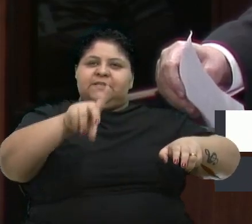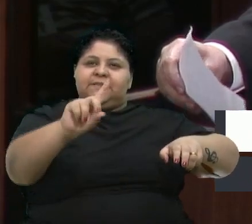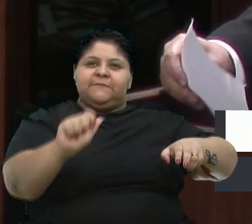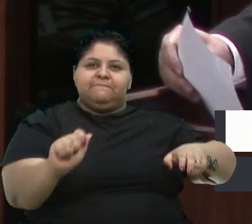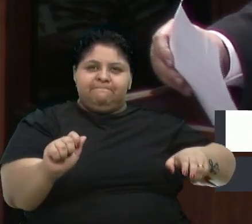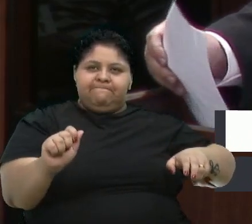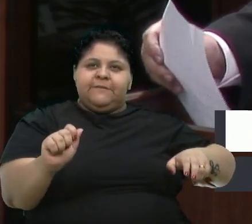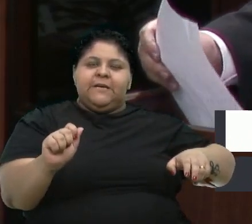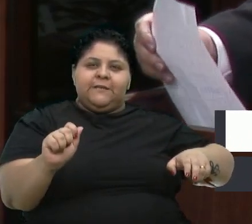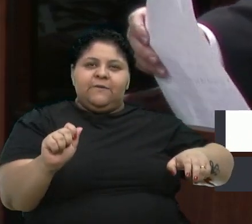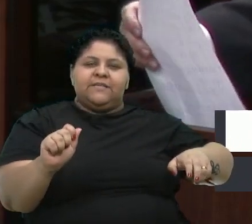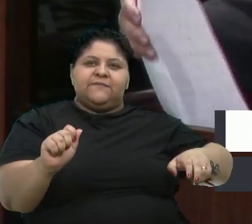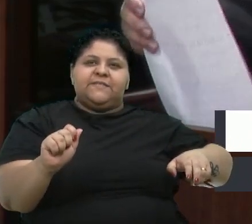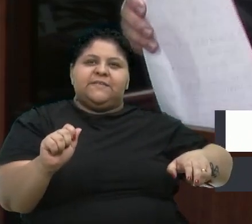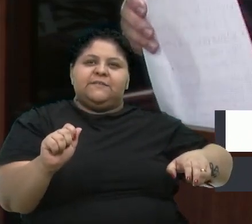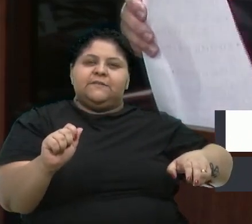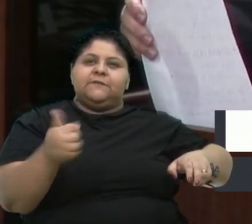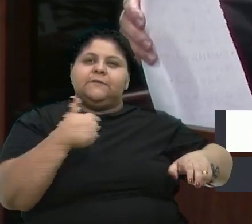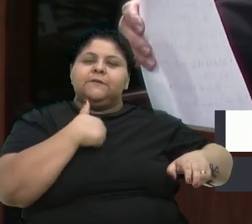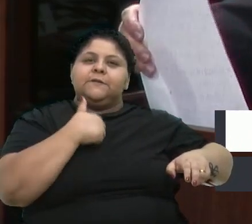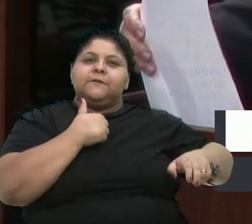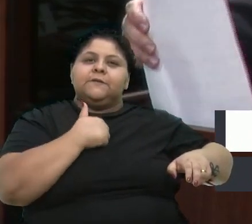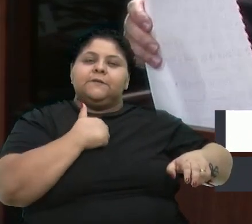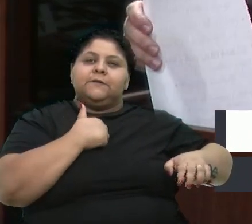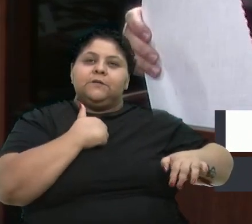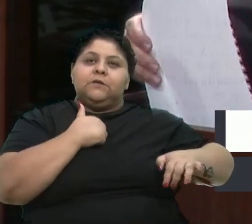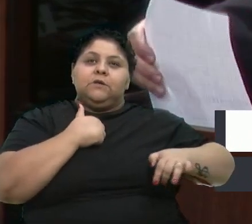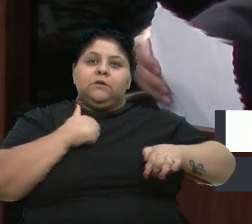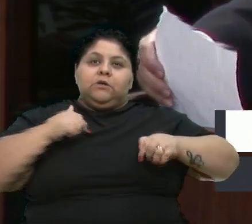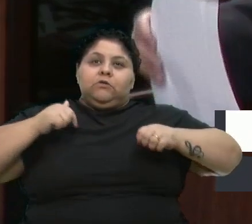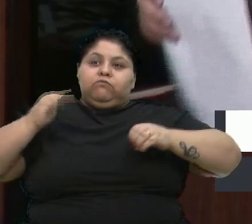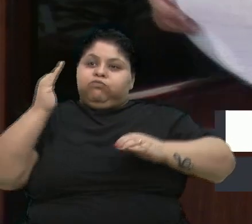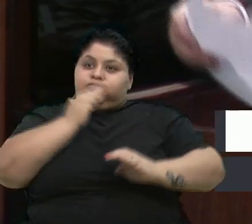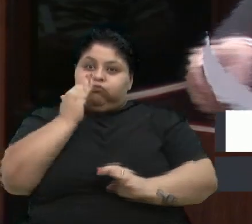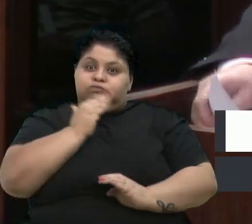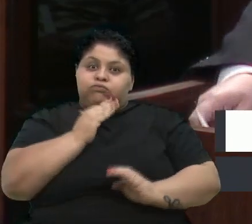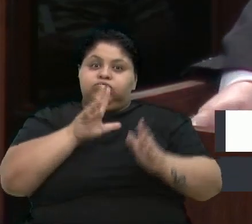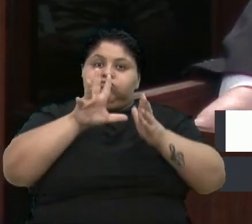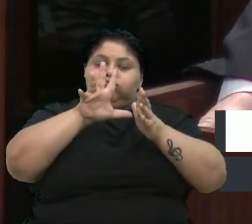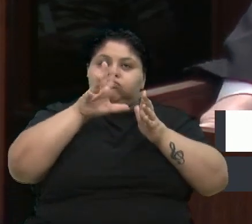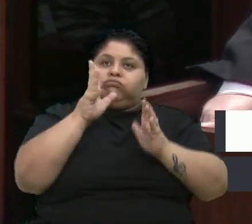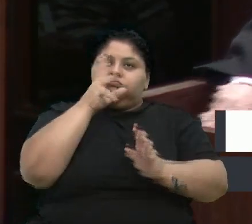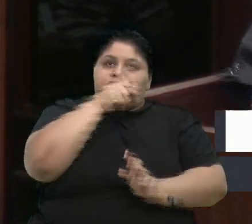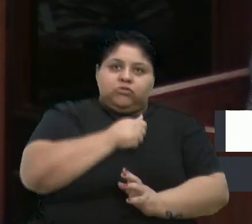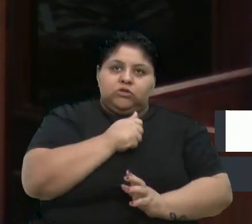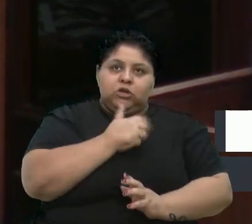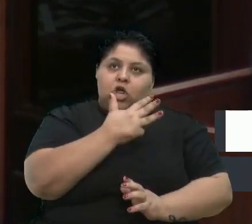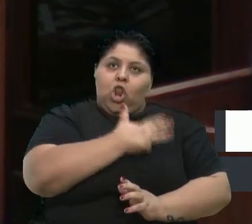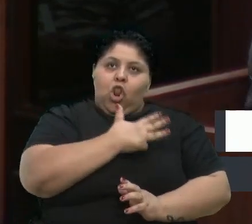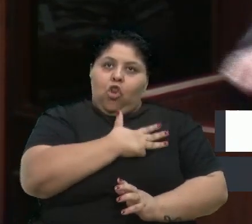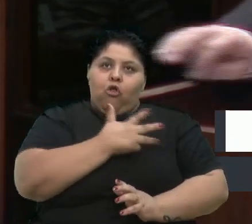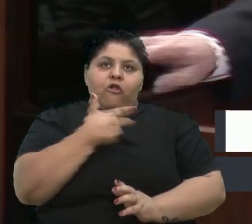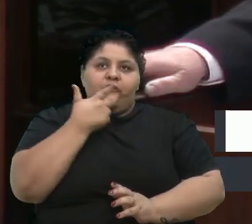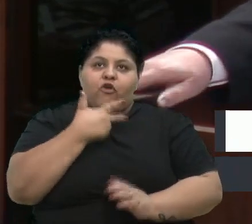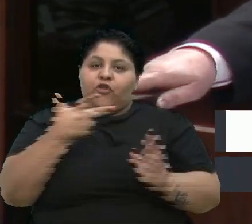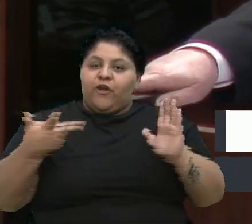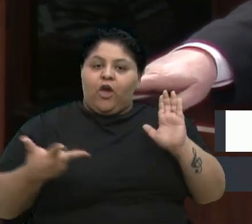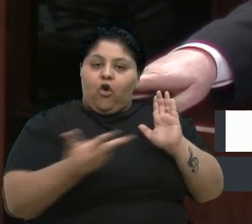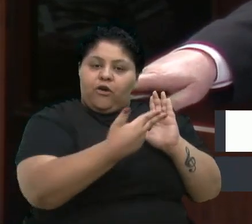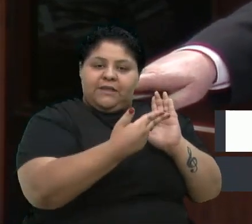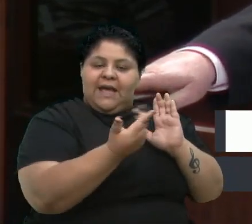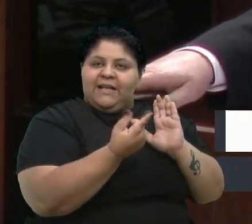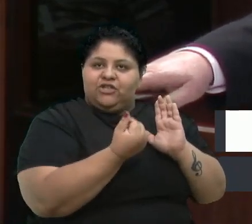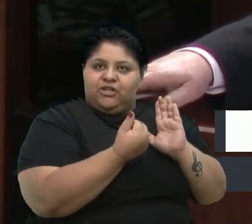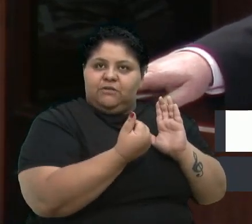atividade econômica está num processo de desaceleração. E o Lula disse que não quer cortar investimentos. E está certo,